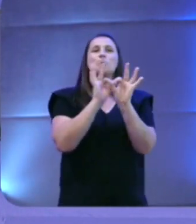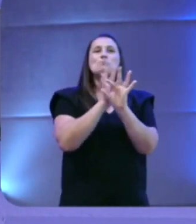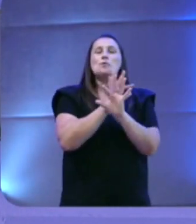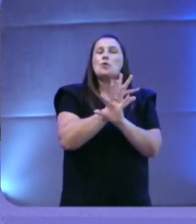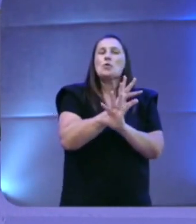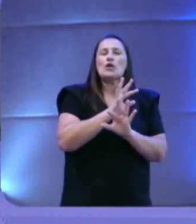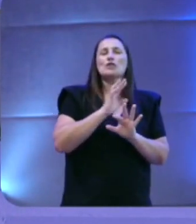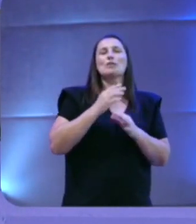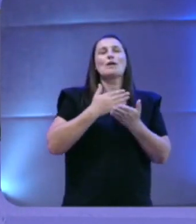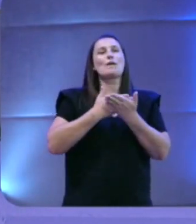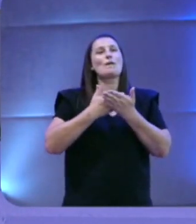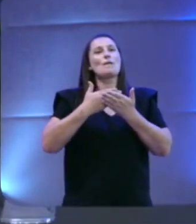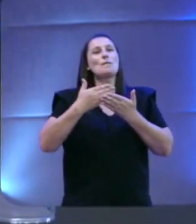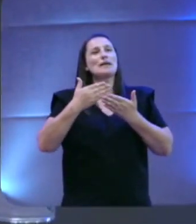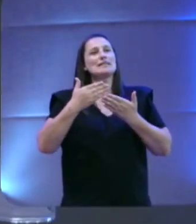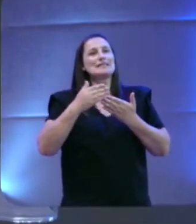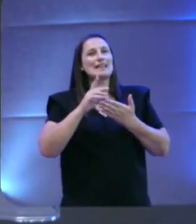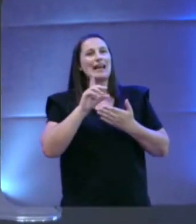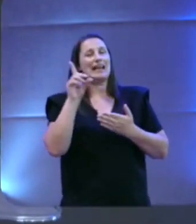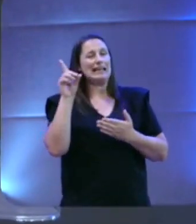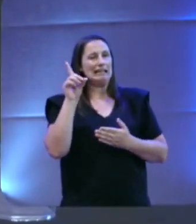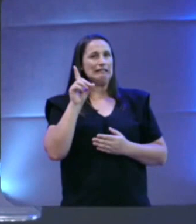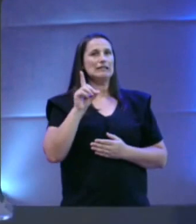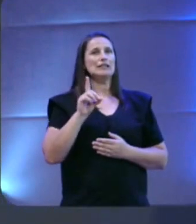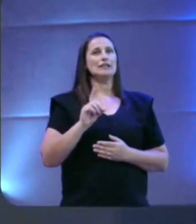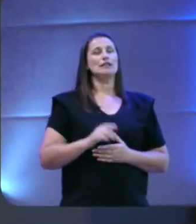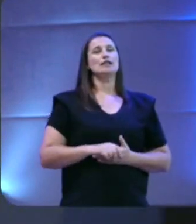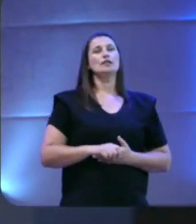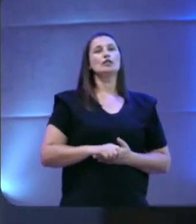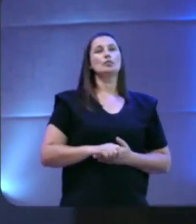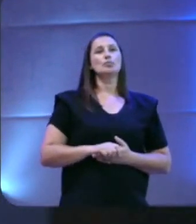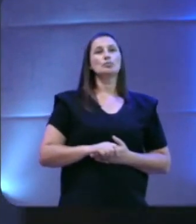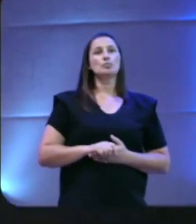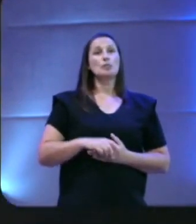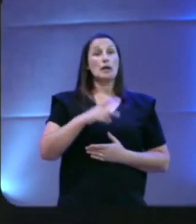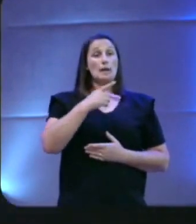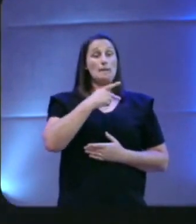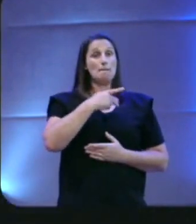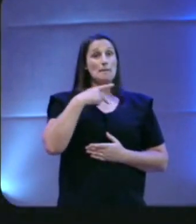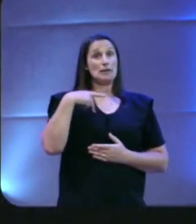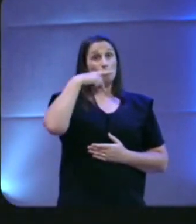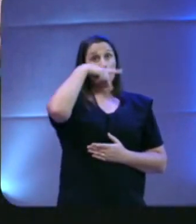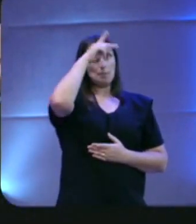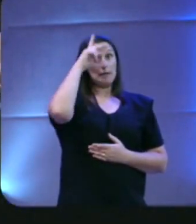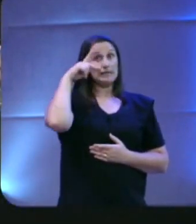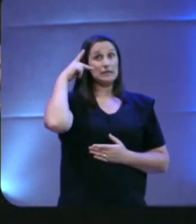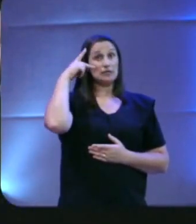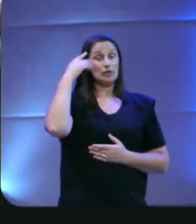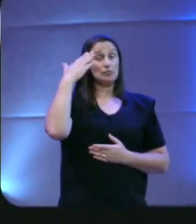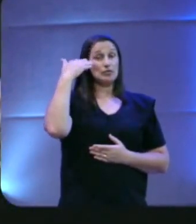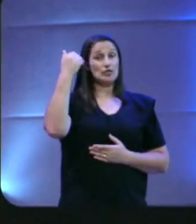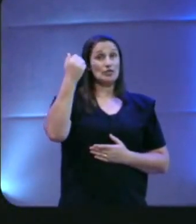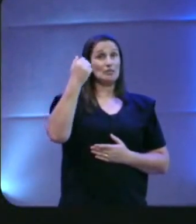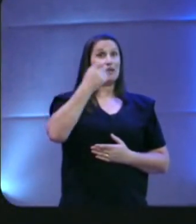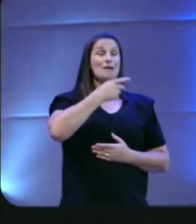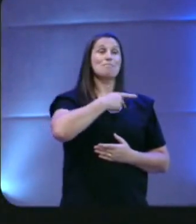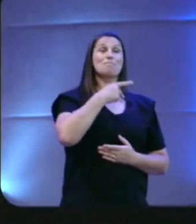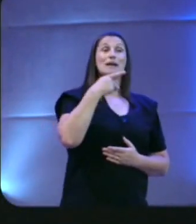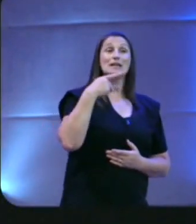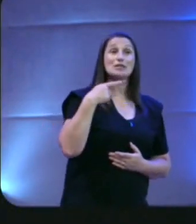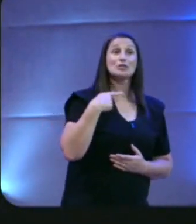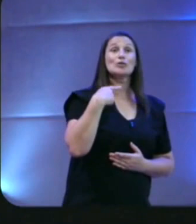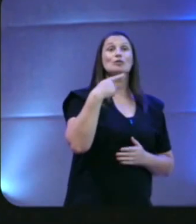na liderança da nossa congregação. O pastor Pascoal me chama para uma conversa e me convida para ser pastor de crianças da nossa